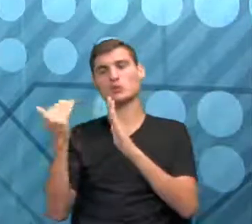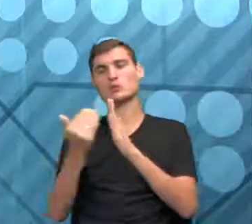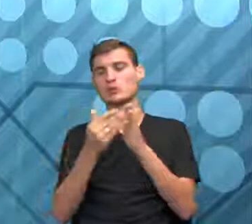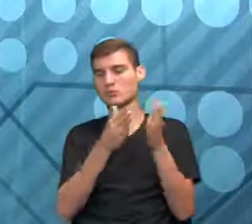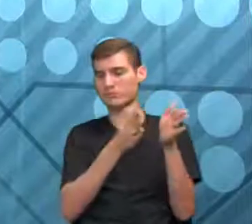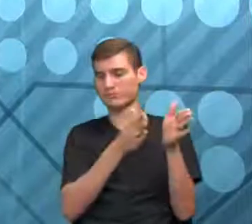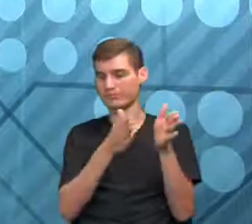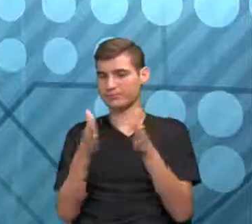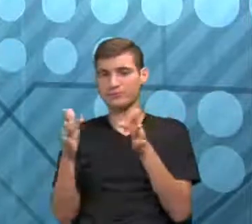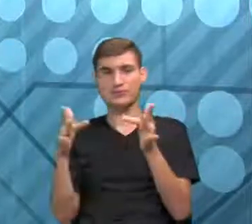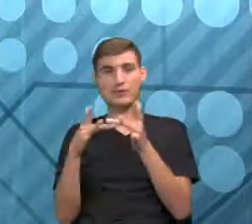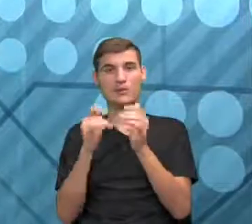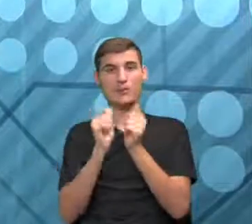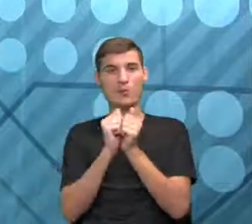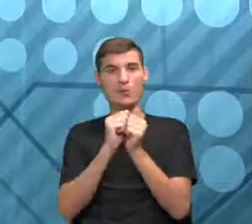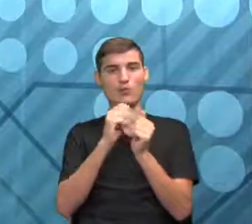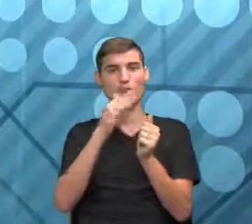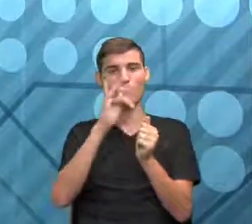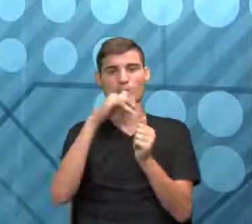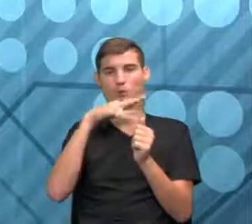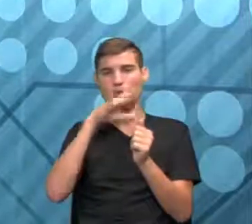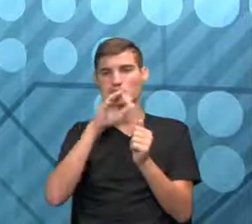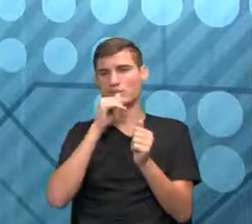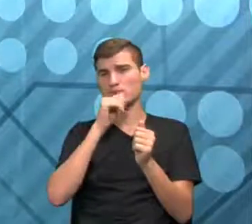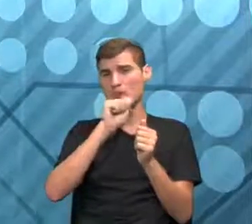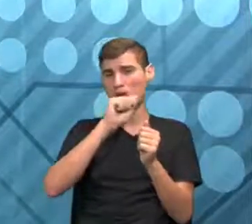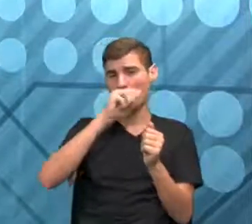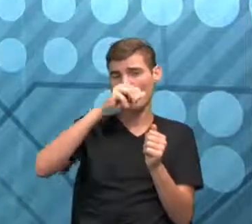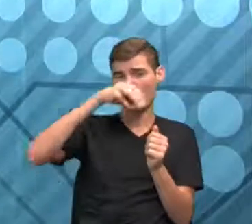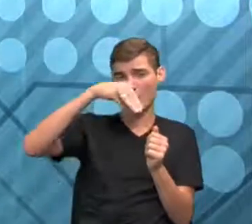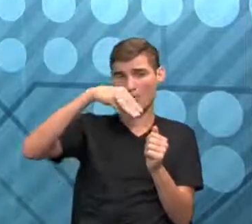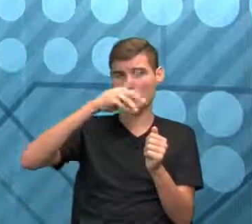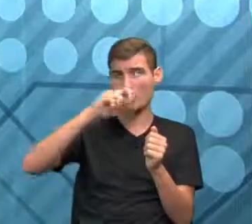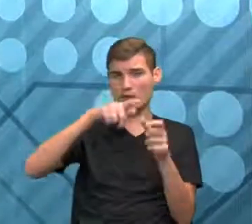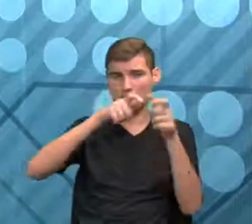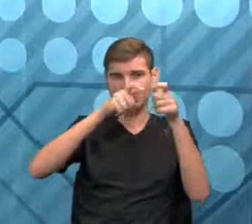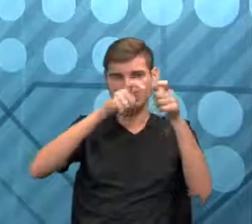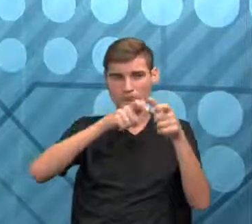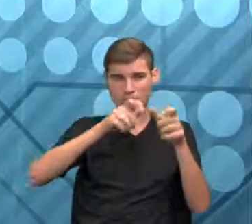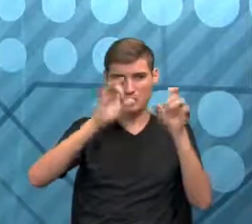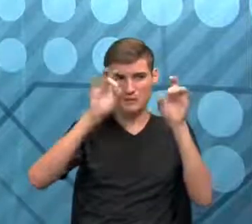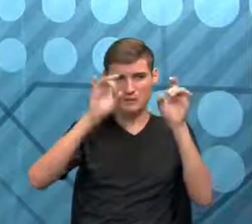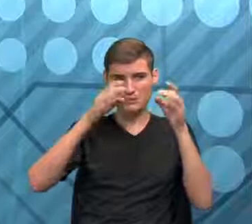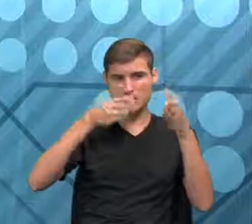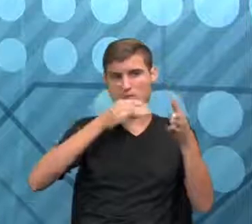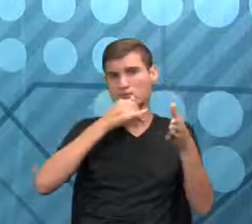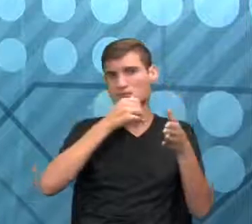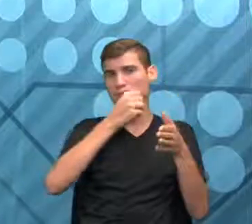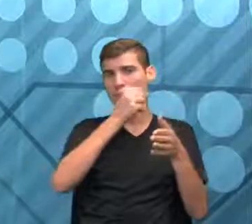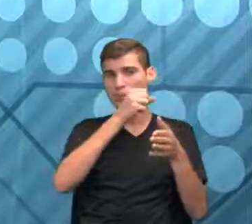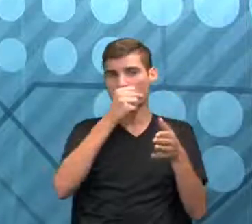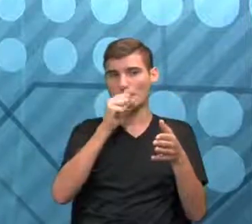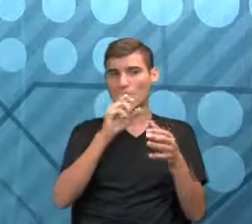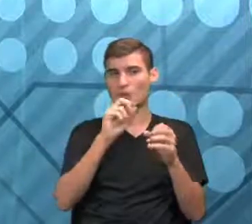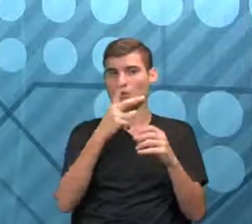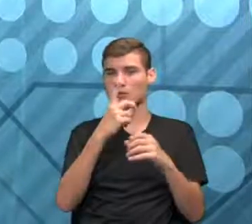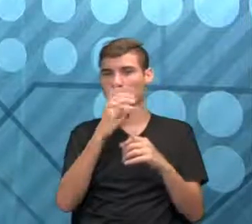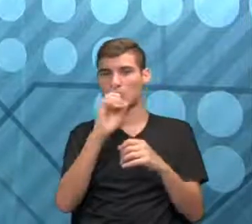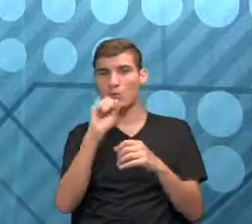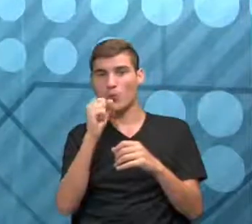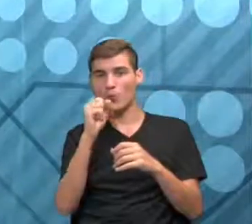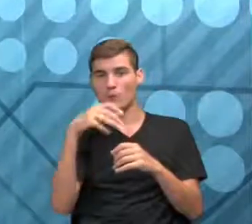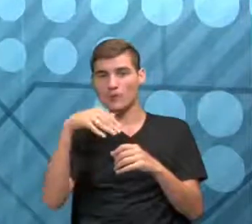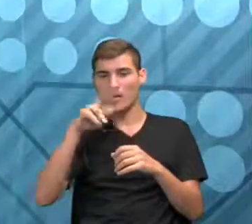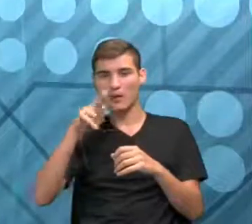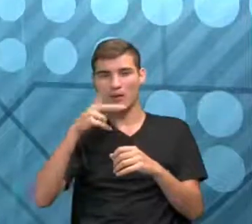frequência. Quando eu falo de rádio AM, estou falando de uma faixa de frequência específica, de 88 a 108 MHz. Quando eu